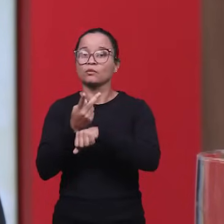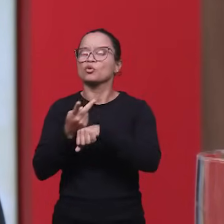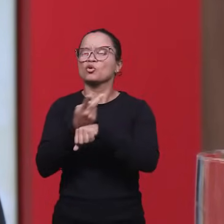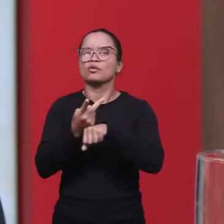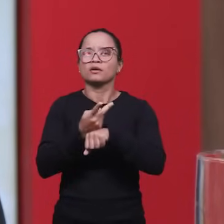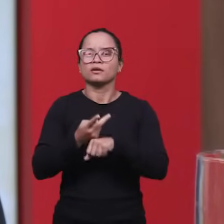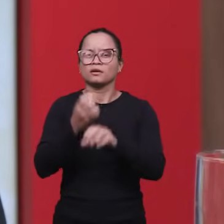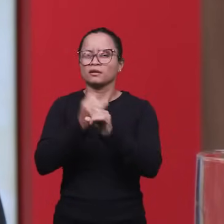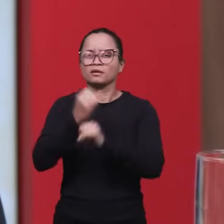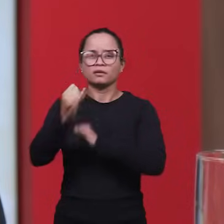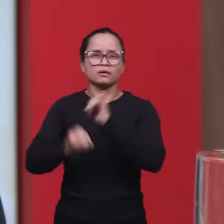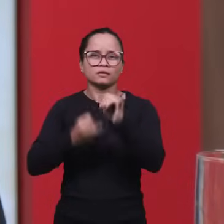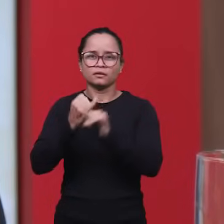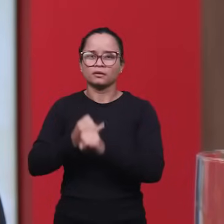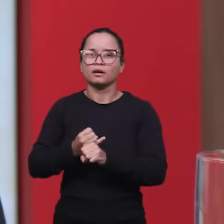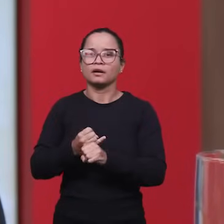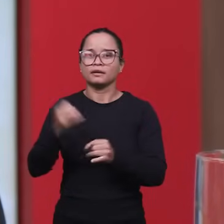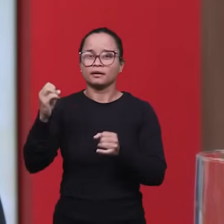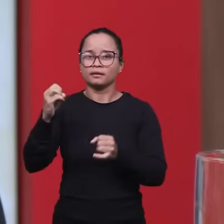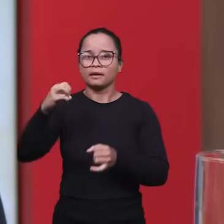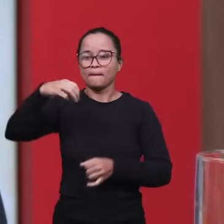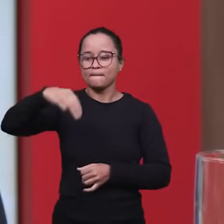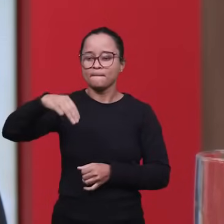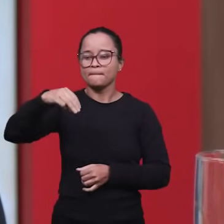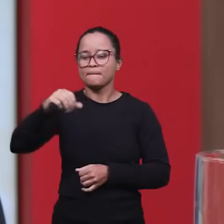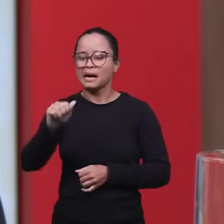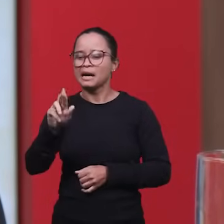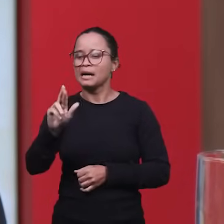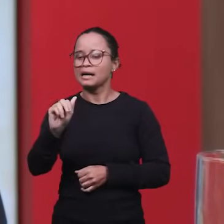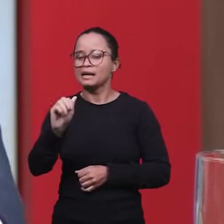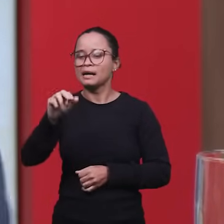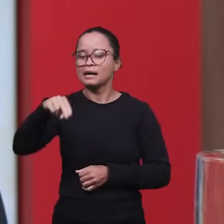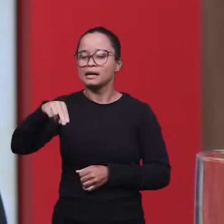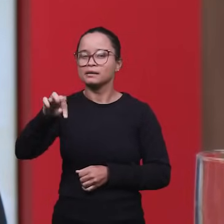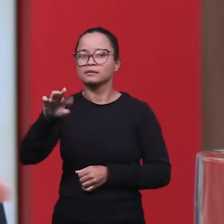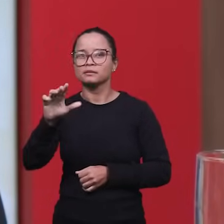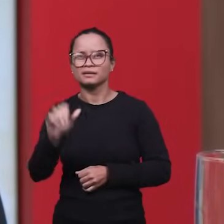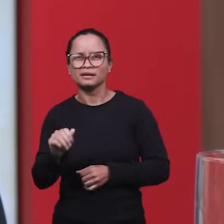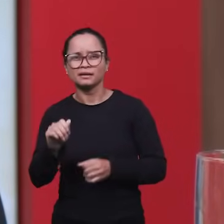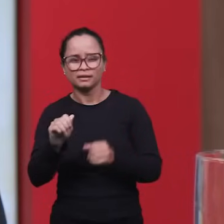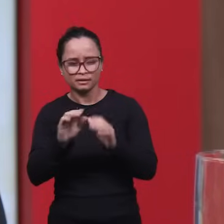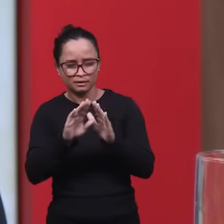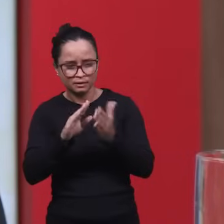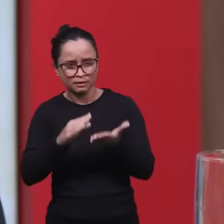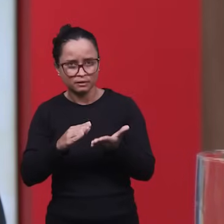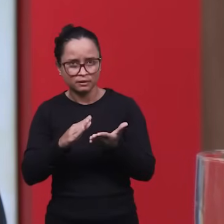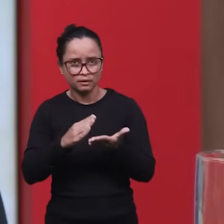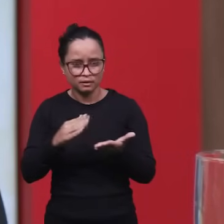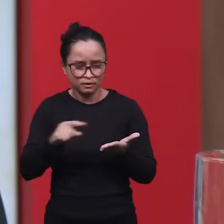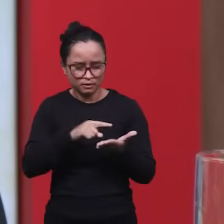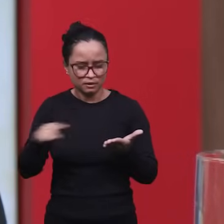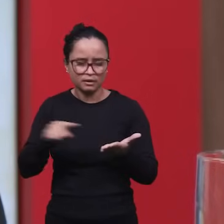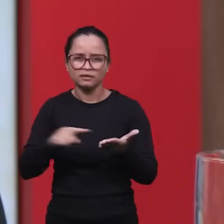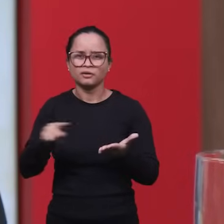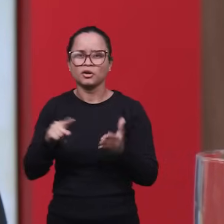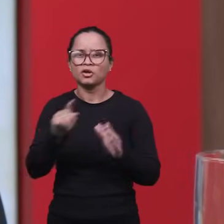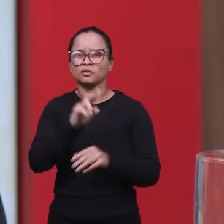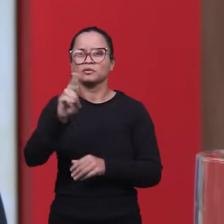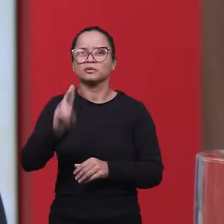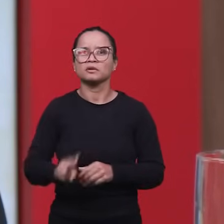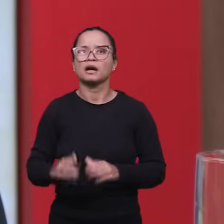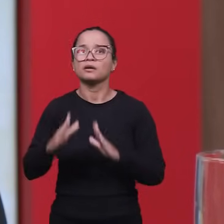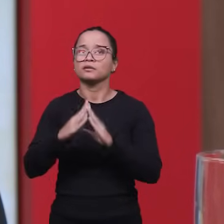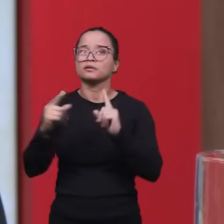procura aí, internet, aquela coisa, Maranata. Aí eles procuraram e consultante um monte de Maranata e tal, até que pegaram um site de uma